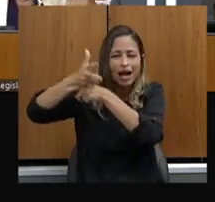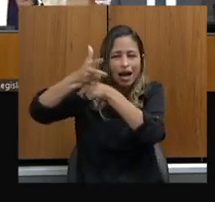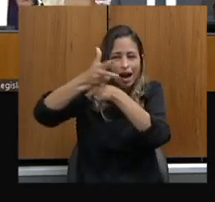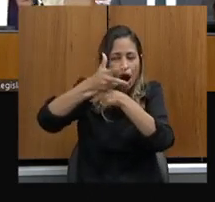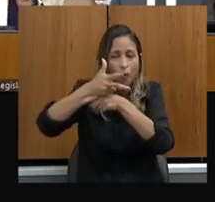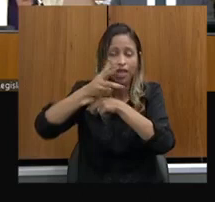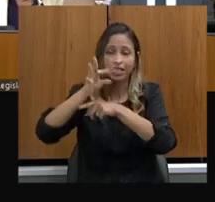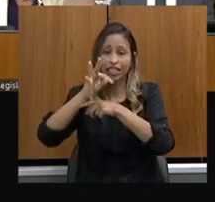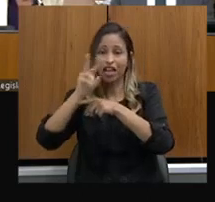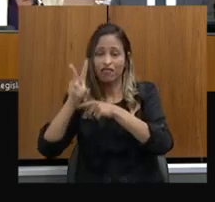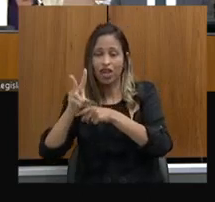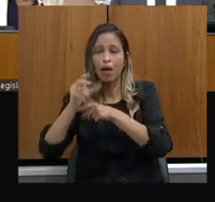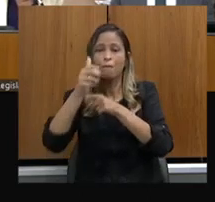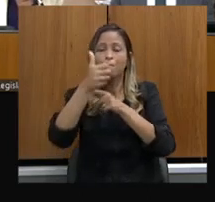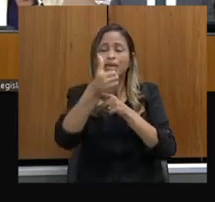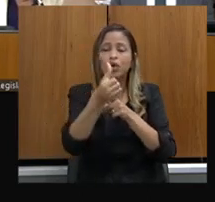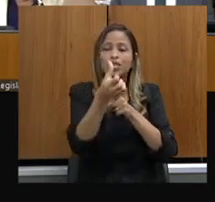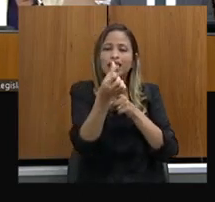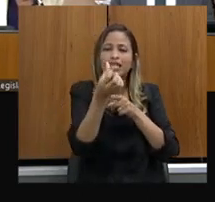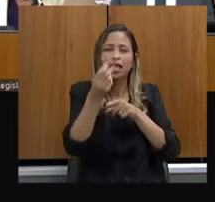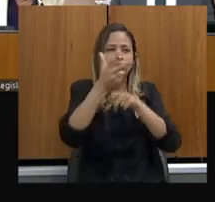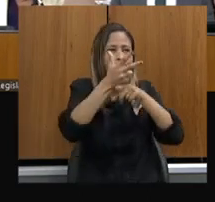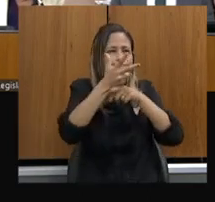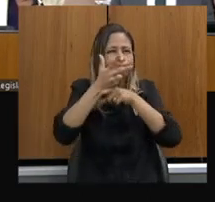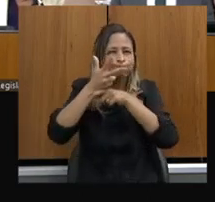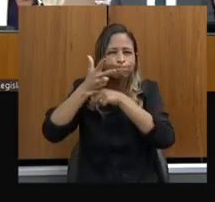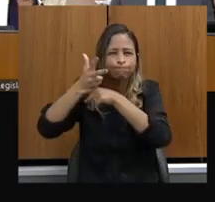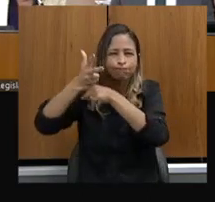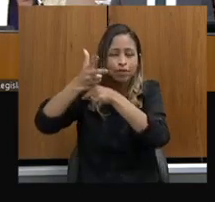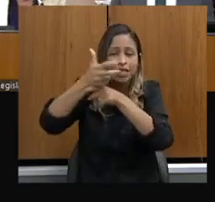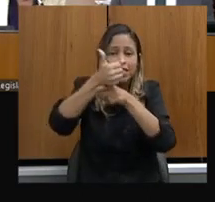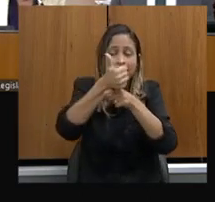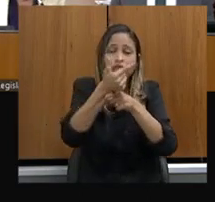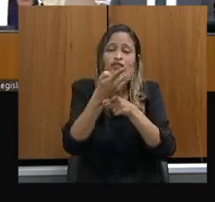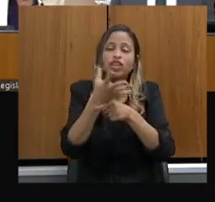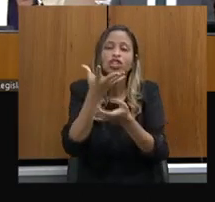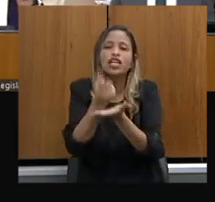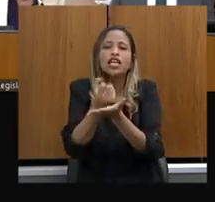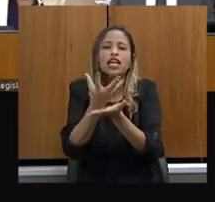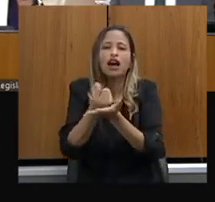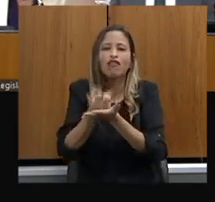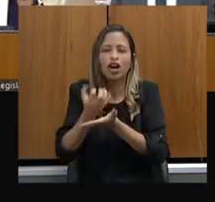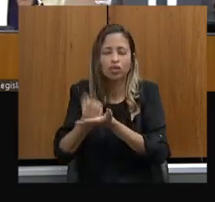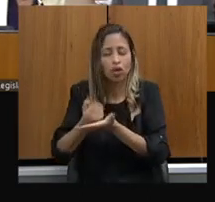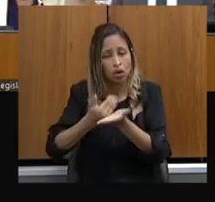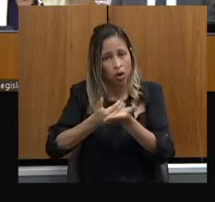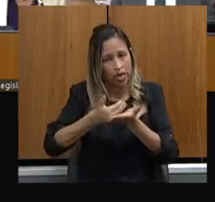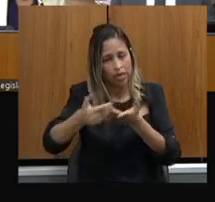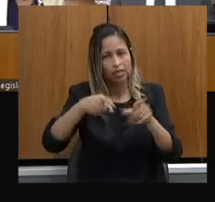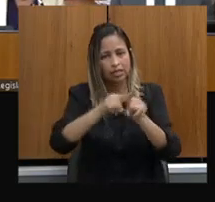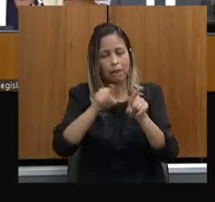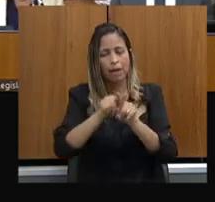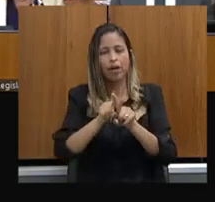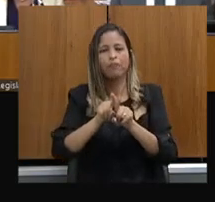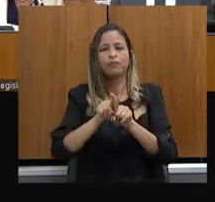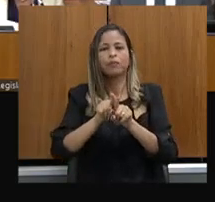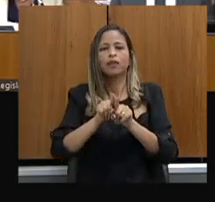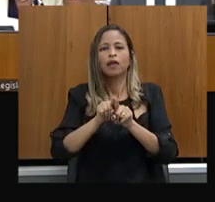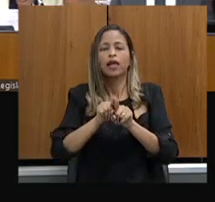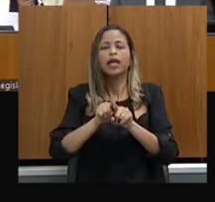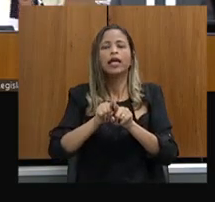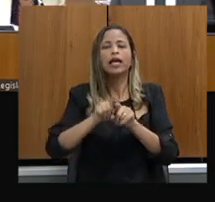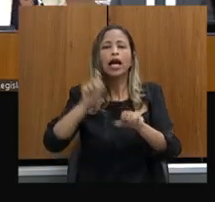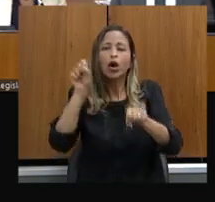fechado de TV são 1600 câmeras 120 gravadores digitais iniciamos o serviço de manejo de castração de